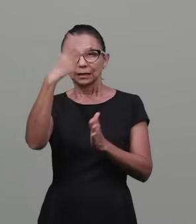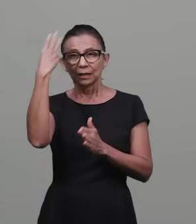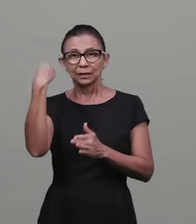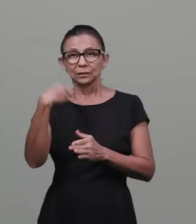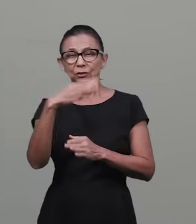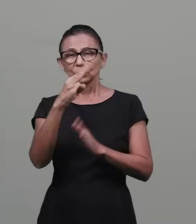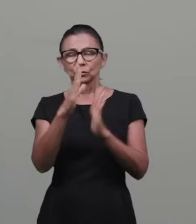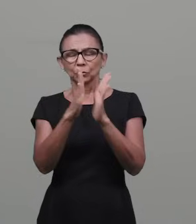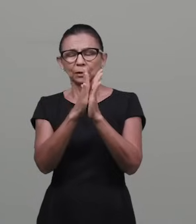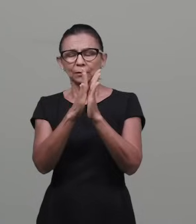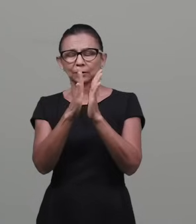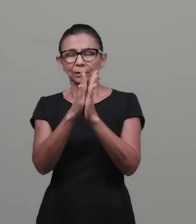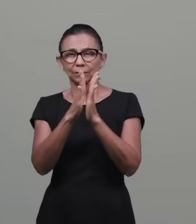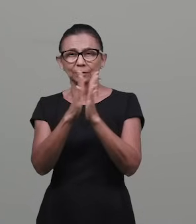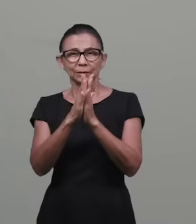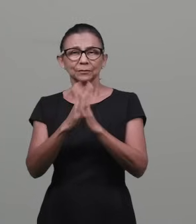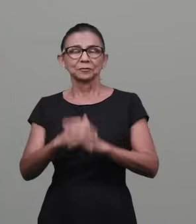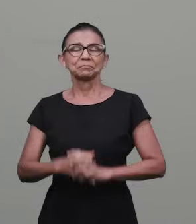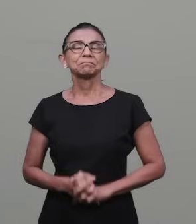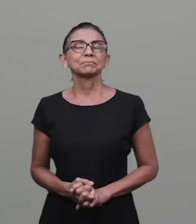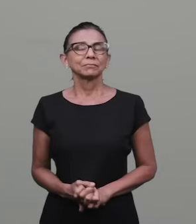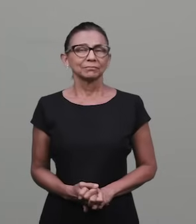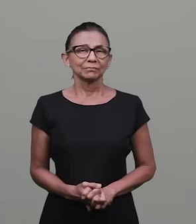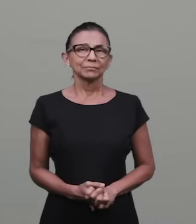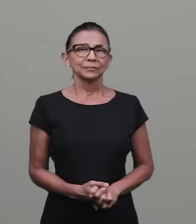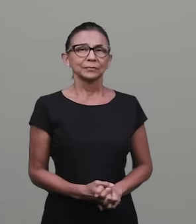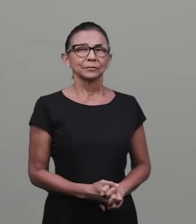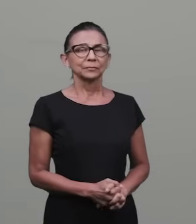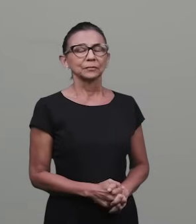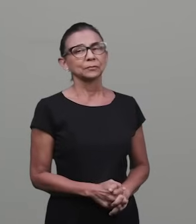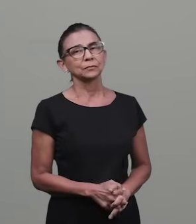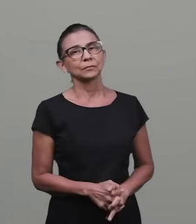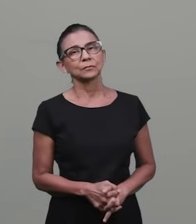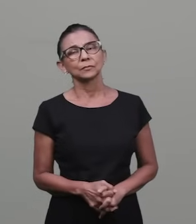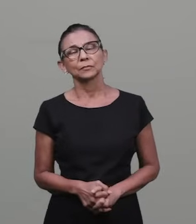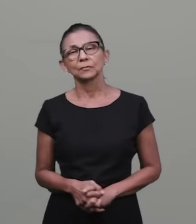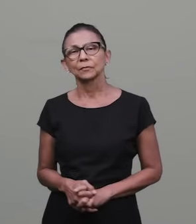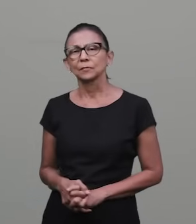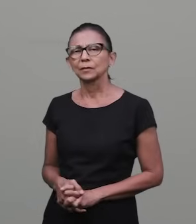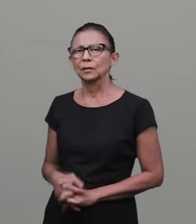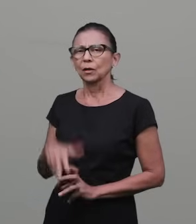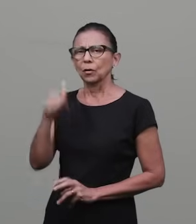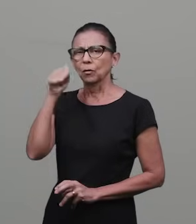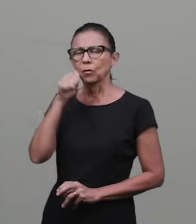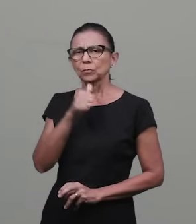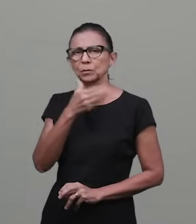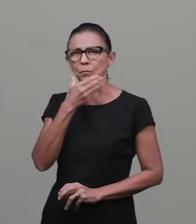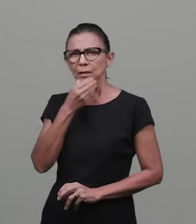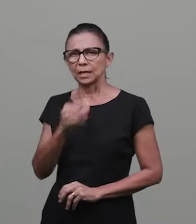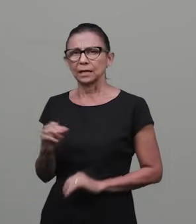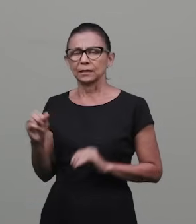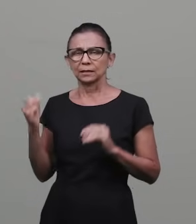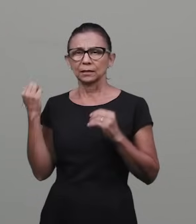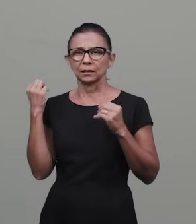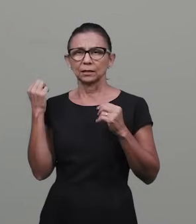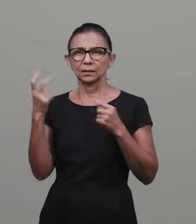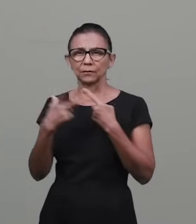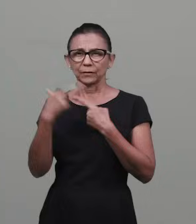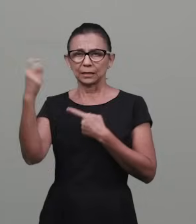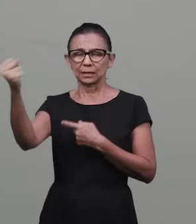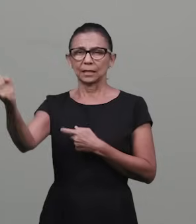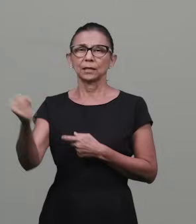oração. Esses reformadores eram homens de oração. Todos os homens vitoriosos, mulheres vitoriosas, são pessoas de